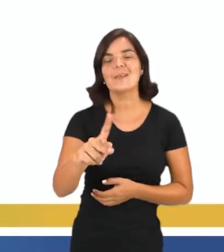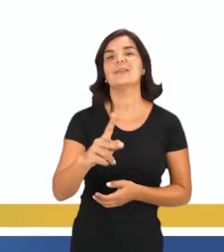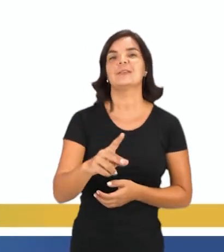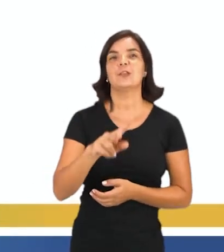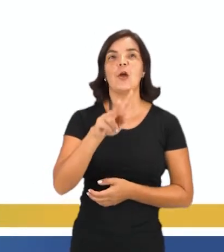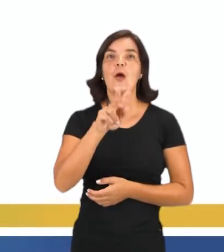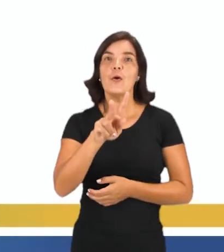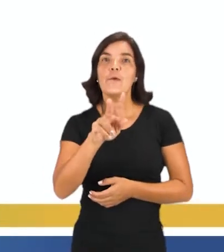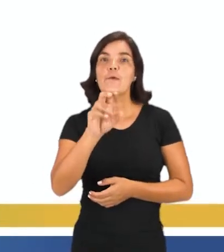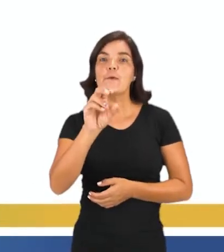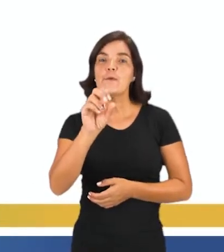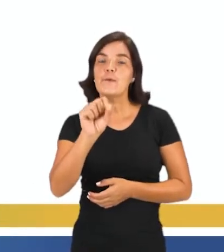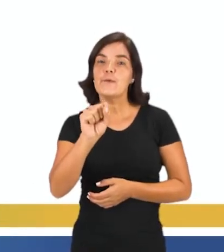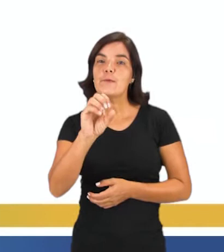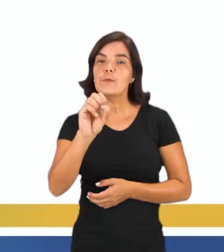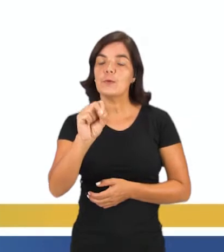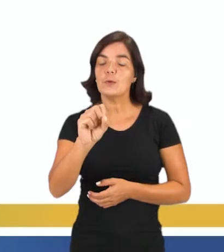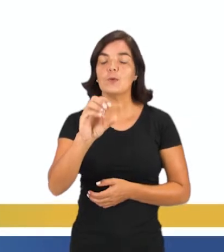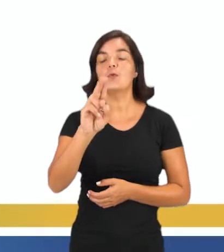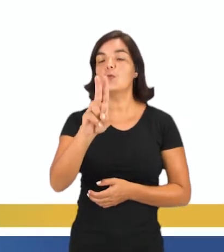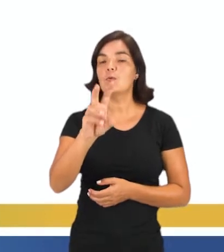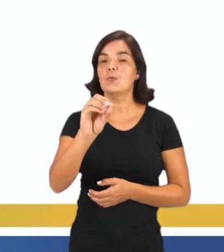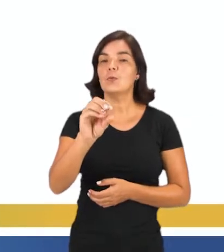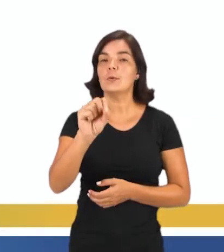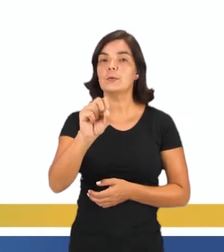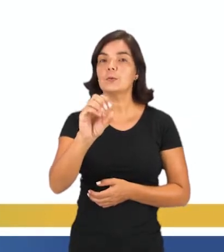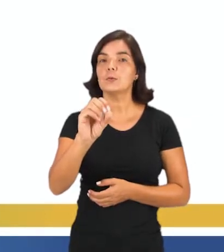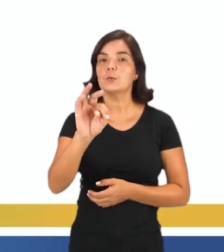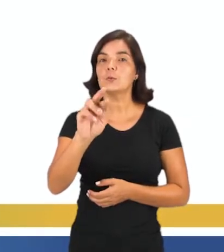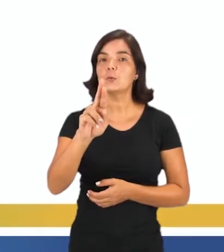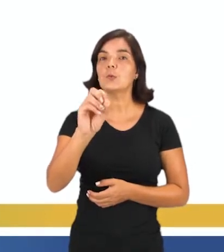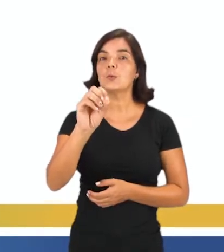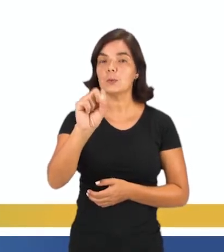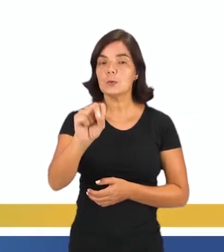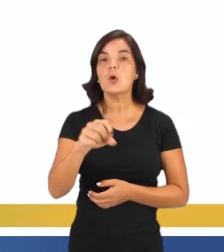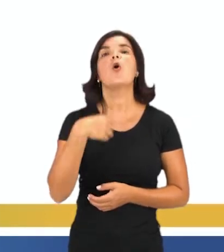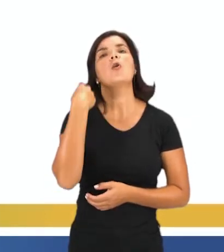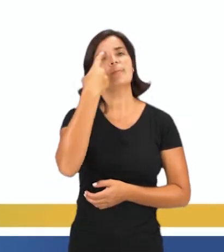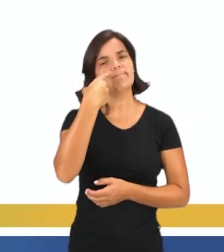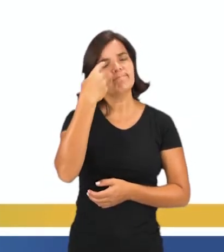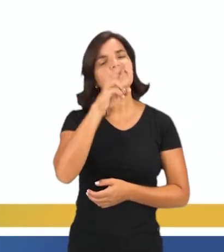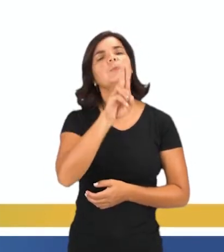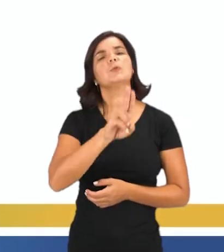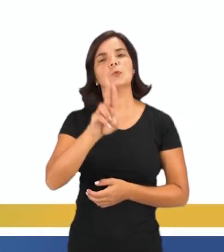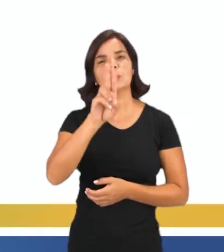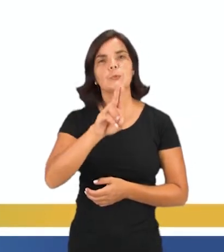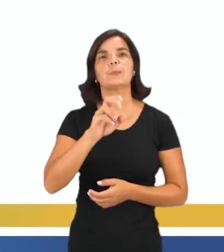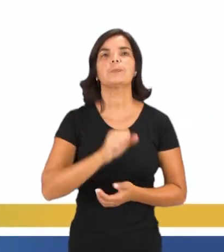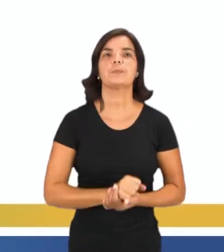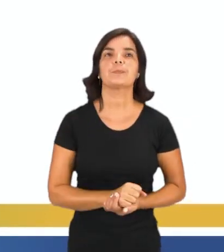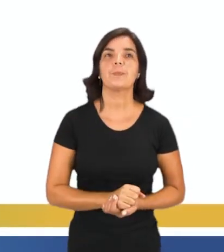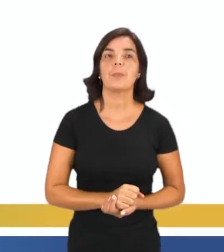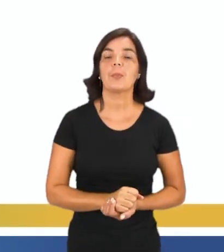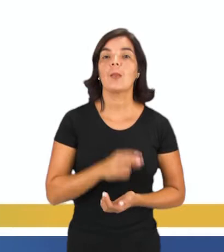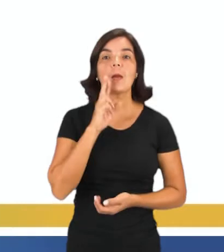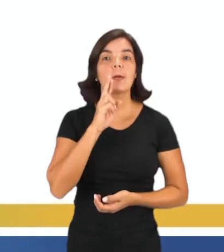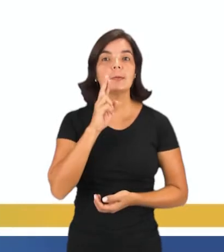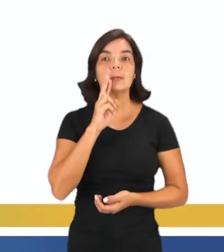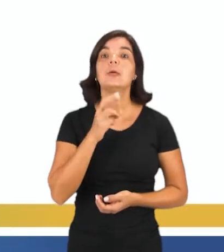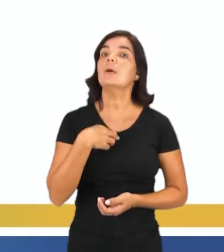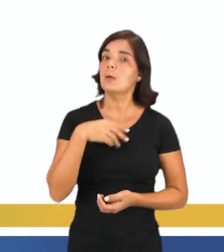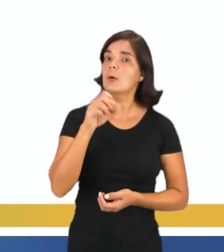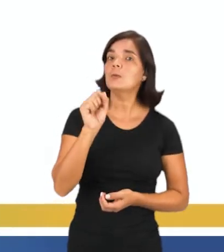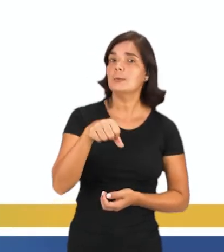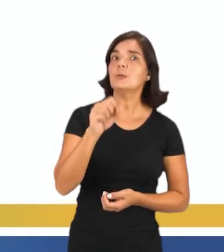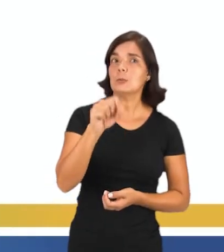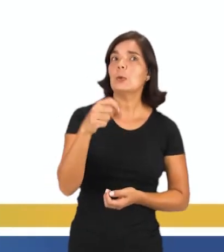pronome vosotros é muito utilizado na língua espanhola, então é bem comum que vocês encontrem aí vuestras, vuestros, ok? E aí a resposta é,